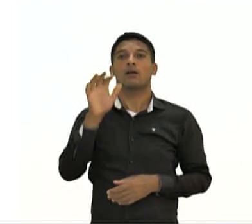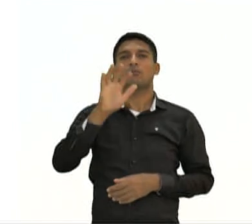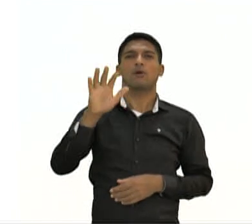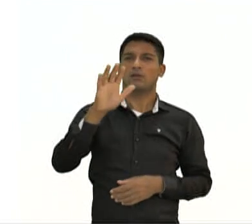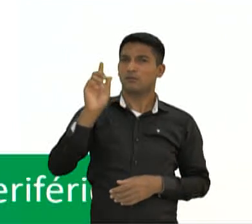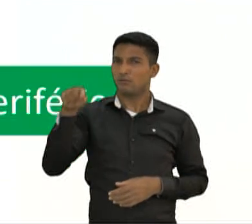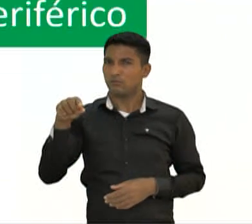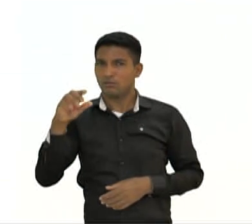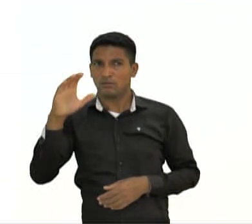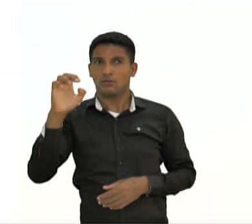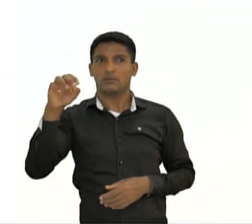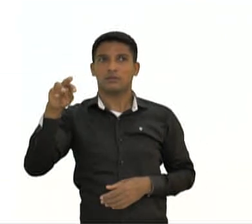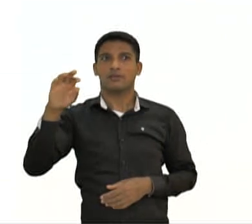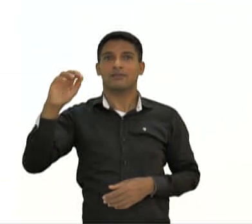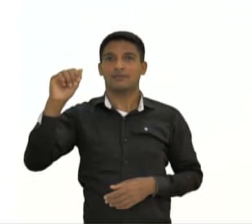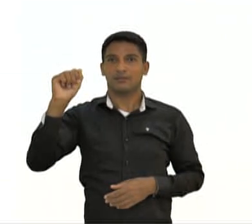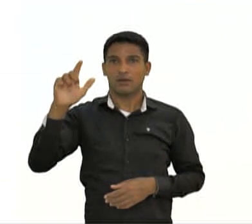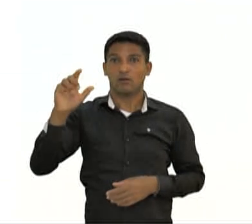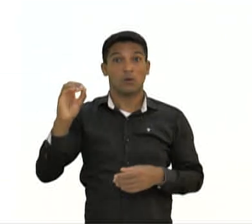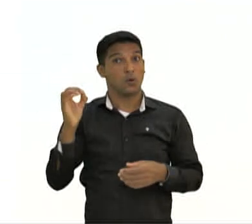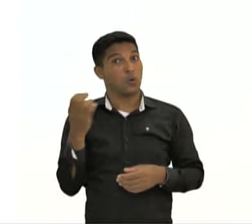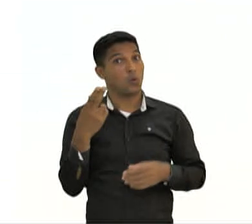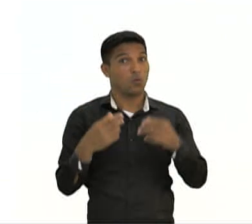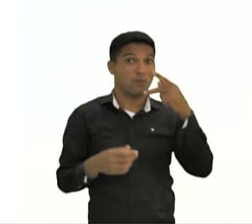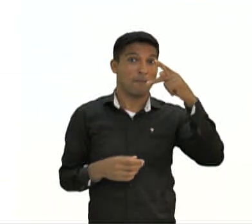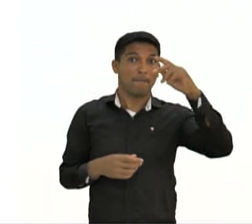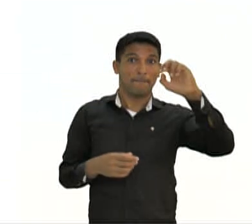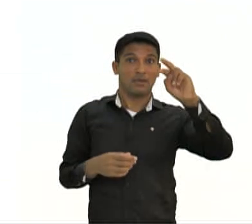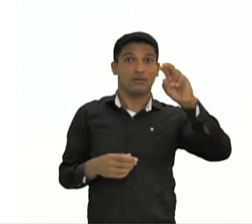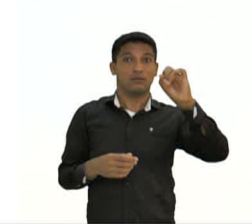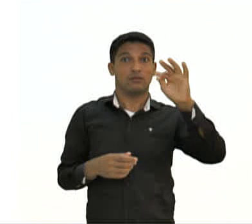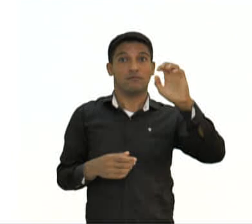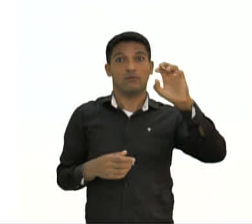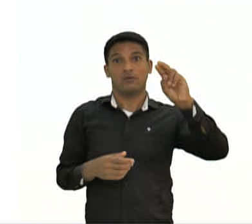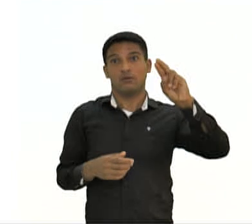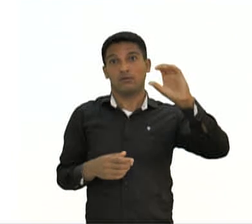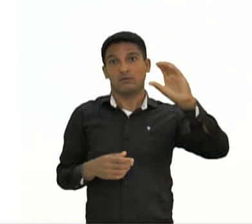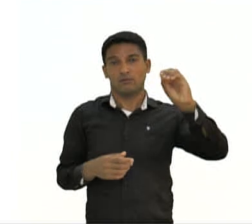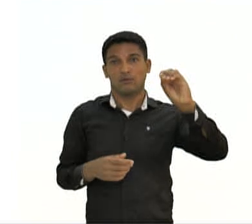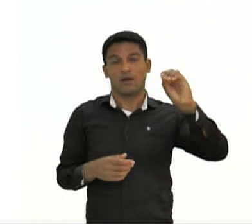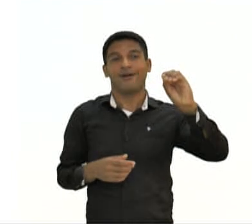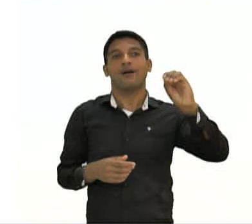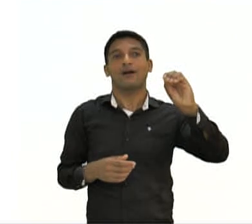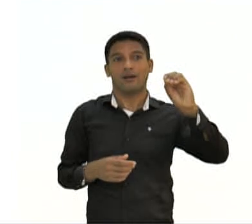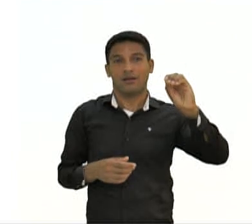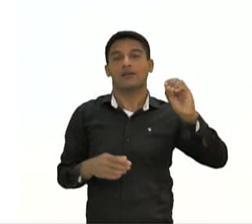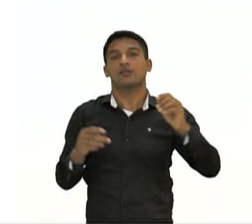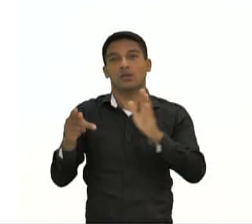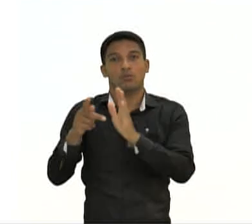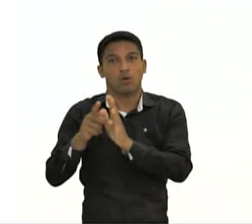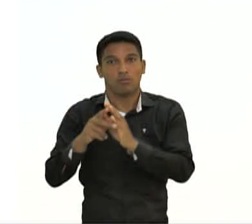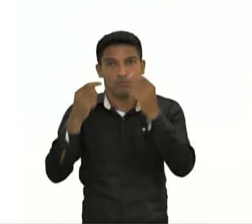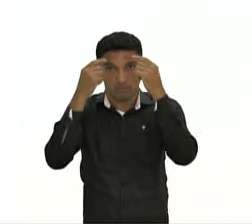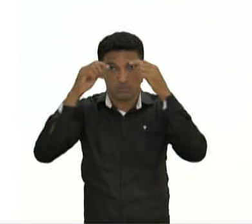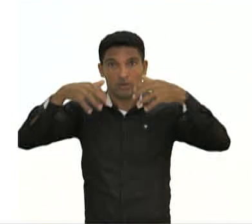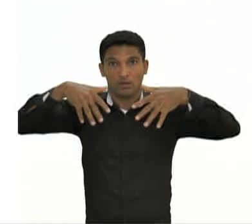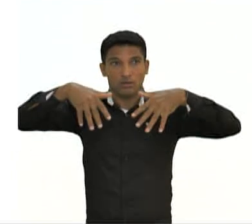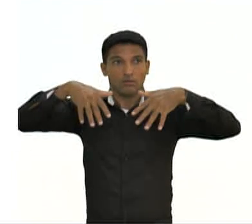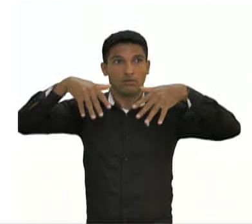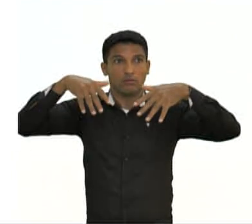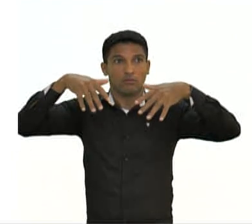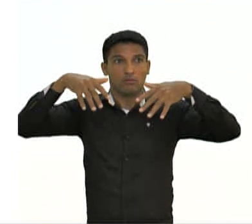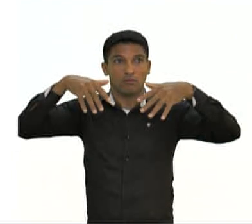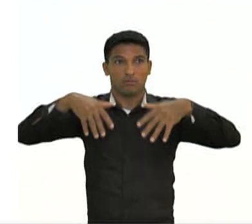Tchananã, quem assinalou? Periférico. Acertou. Como que eu sei essa diferença? O sistema nervoso periférico ele é